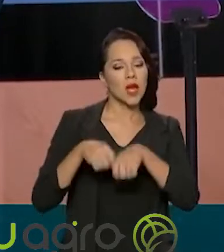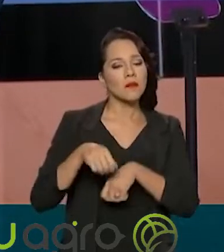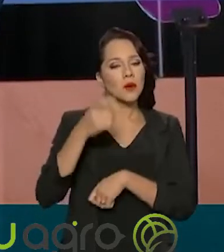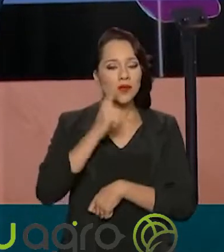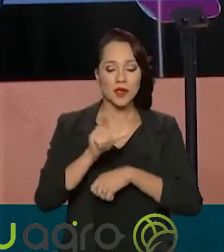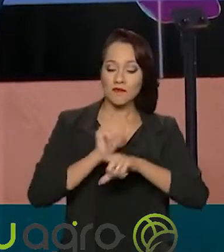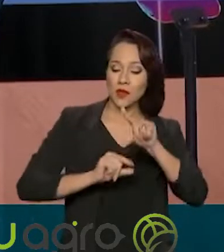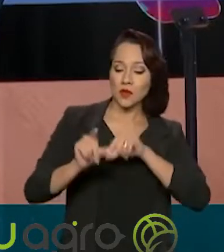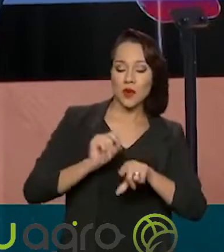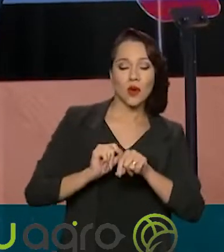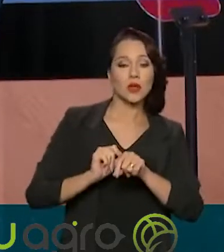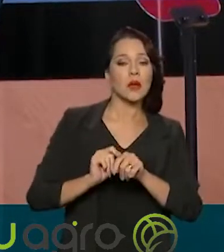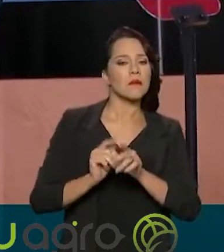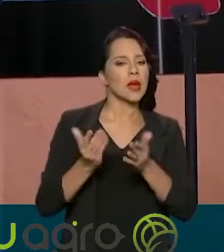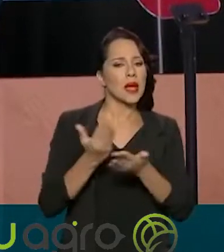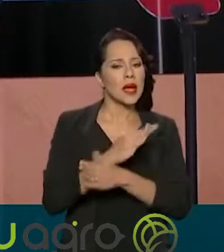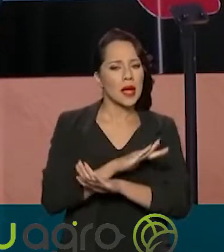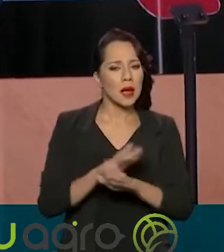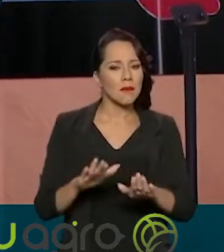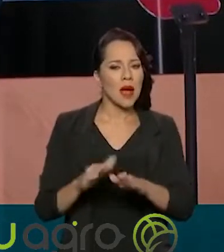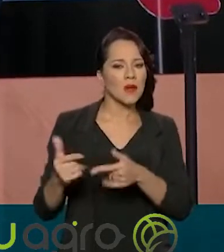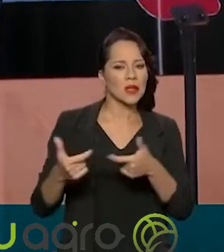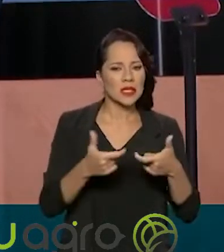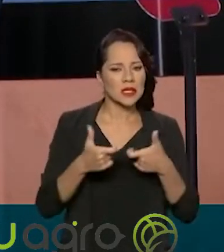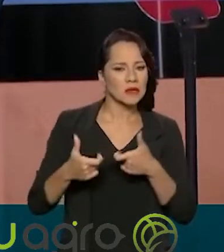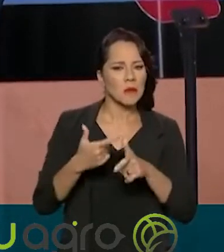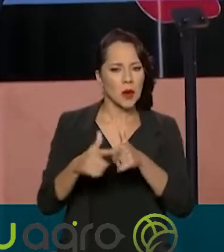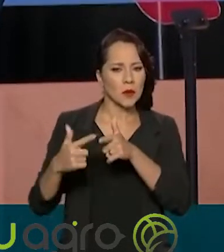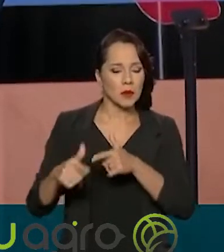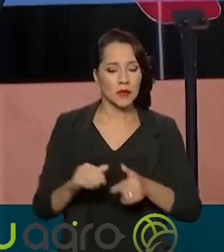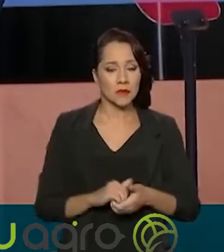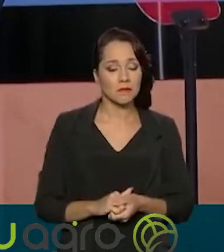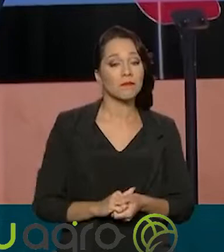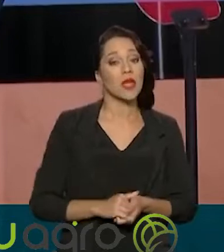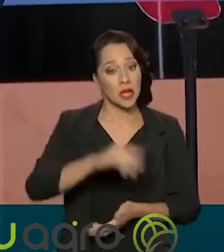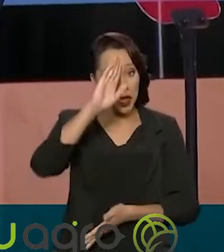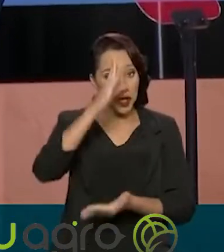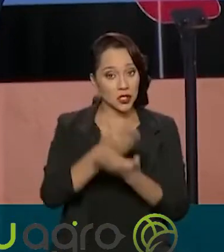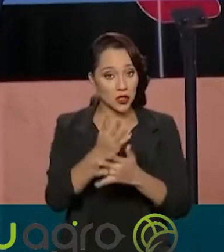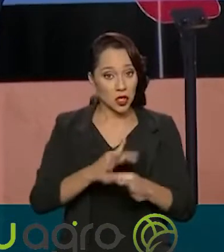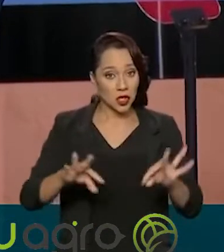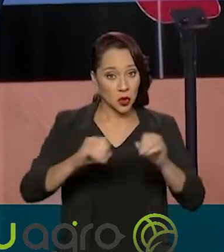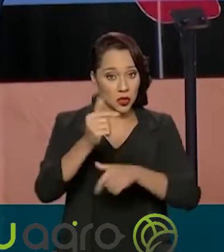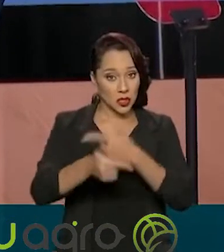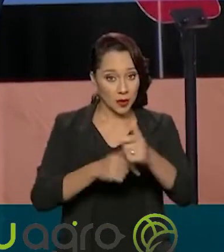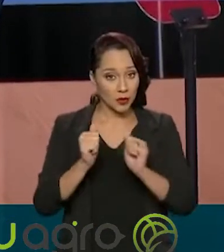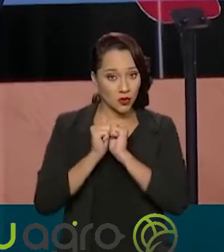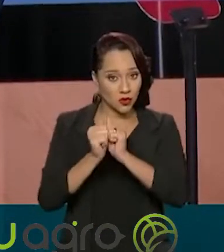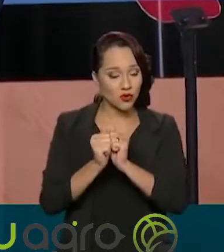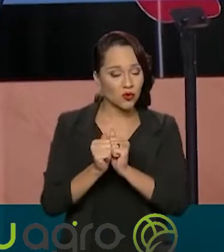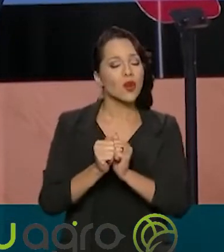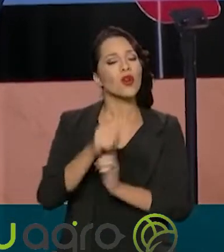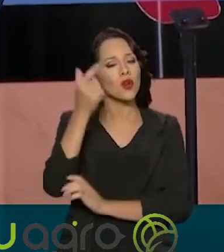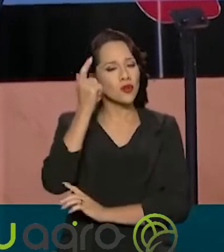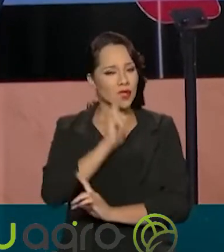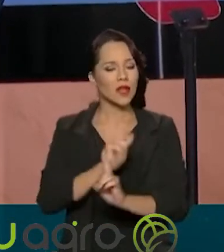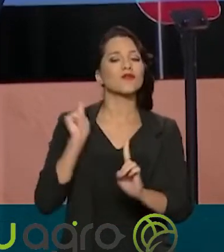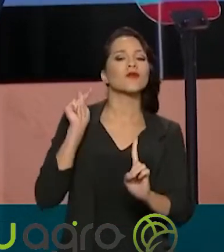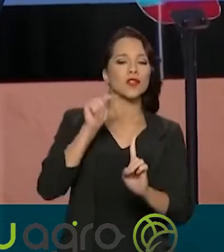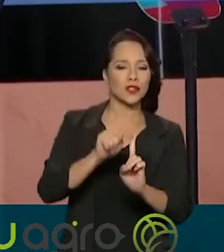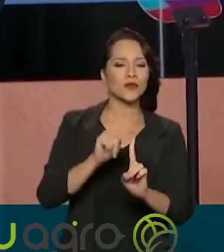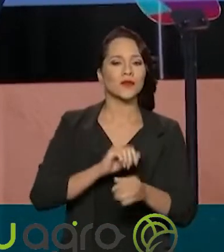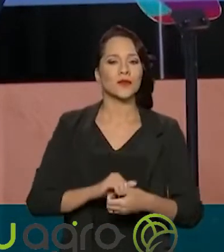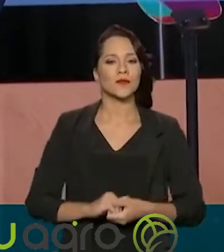alternativas para pôr um fim nesses conflitos. E eu acredito que todos, trabalhando dessa maneira, atingiremos os